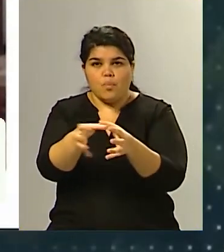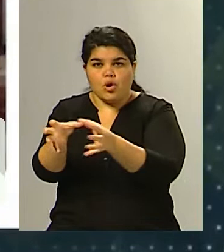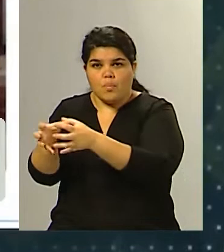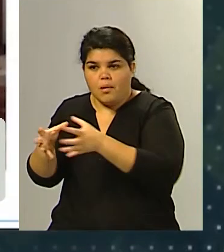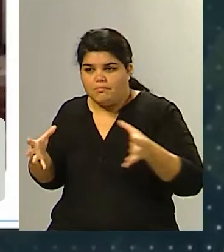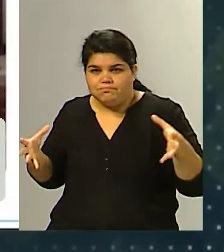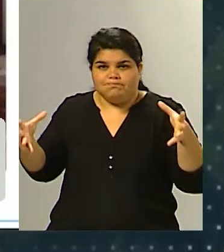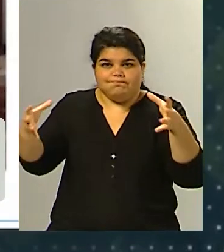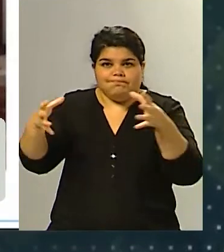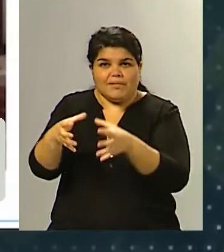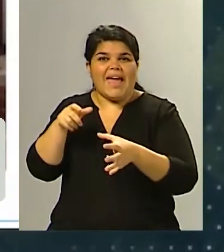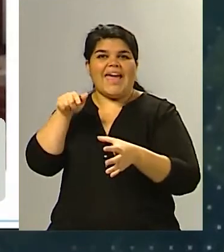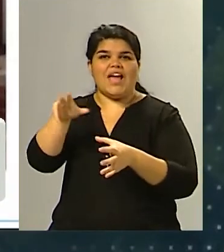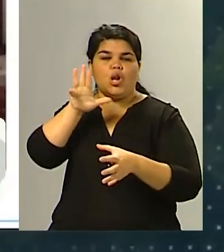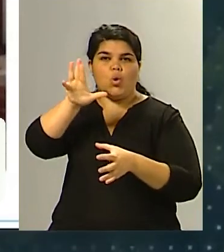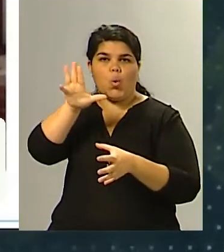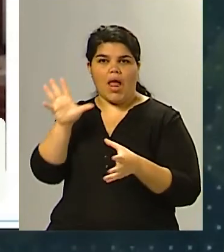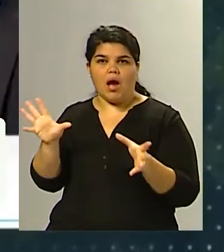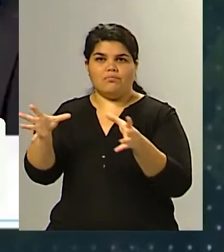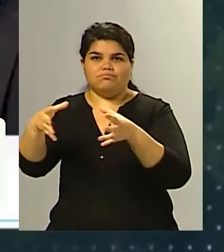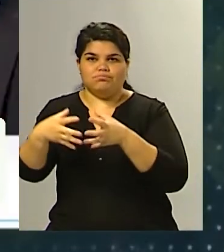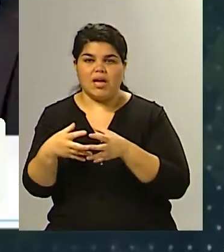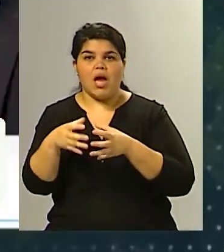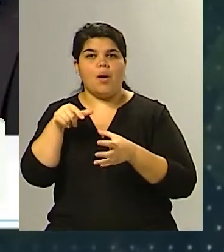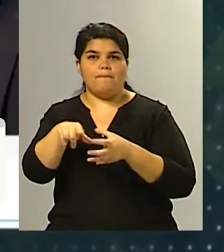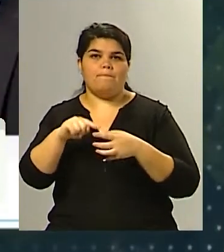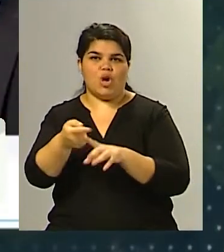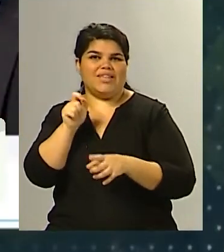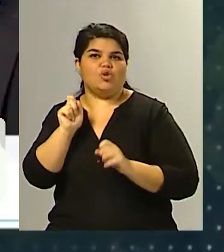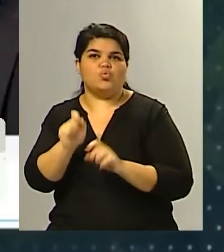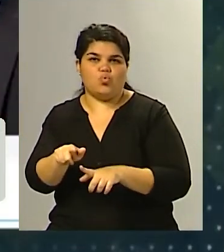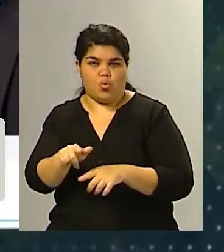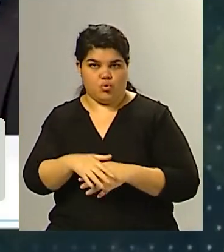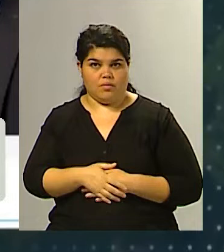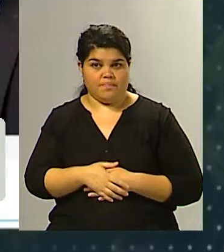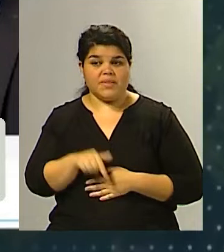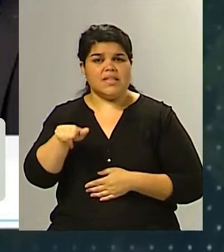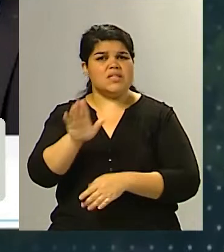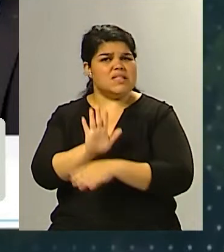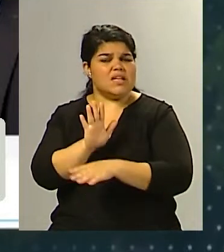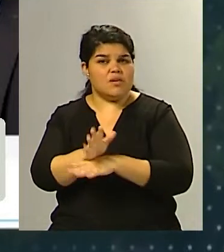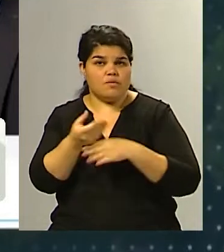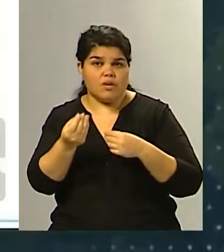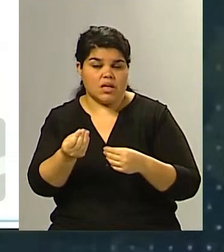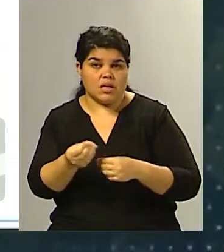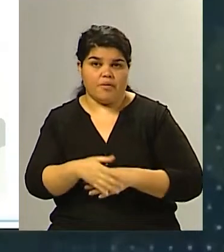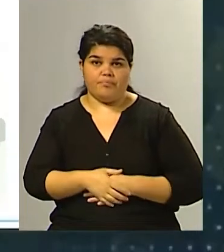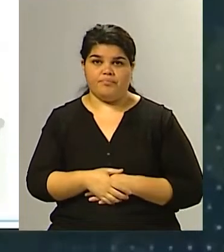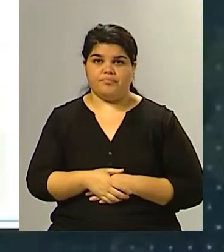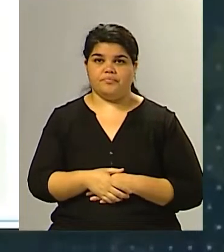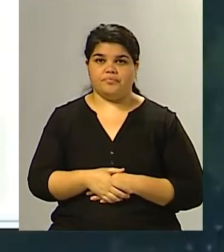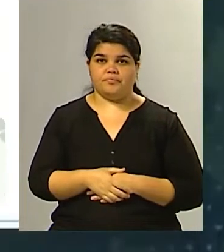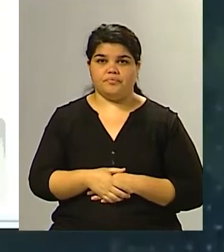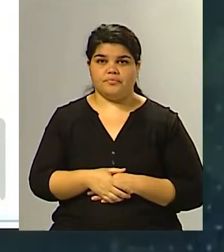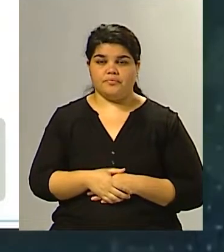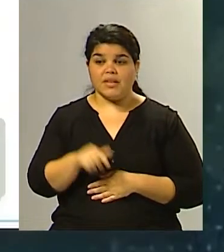qualquer processo eleitoral presidencial no país, e esta é uma frente que poderá, por lo